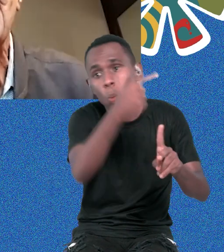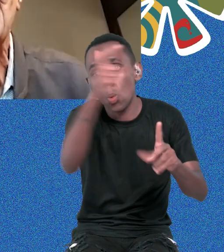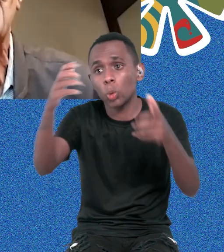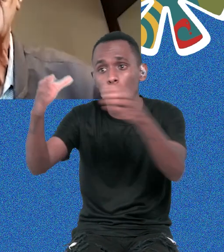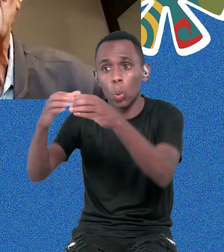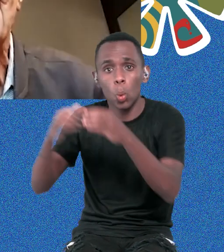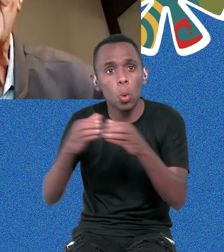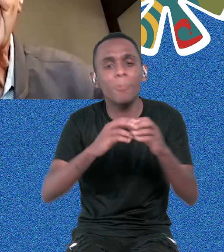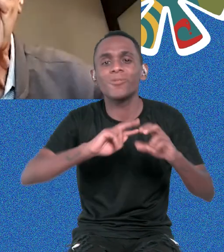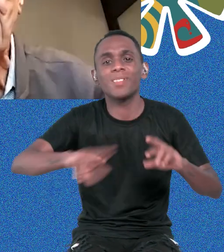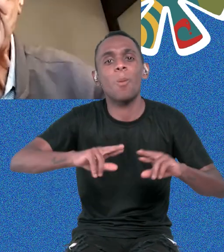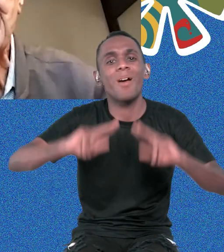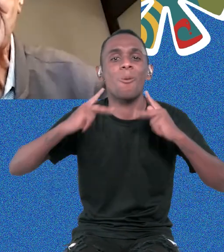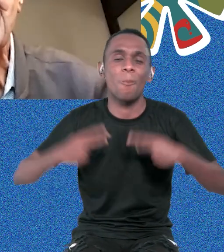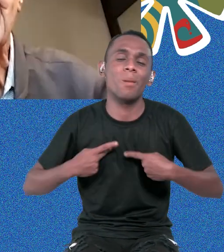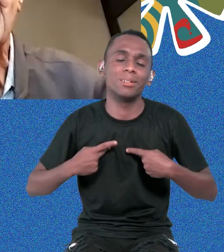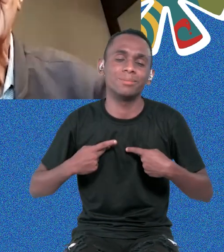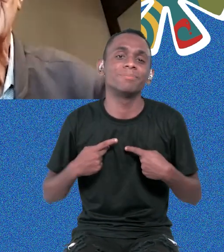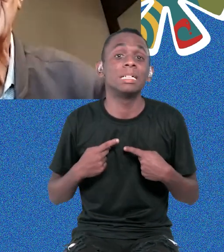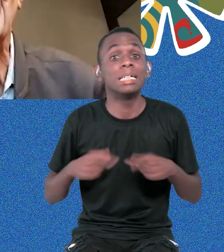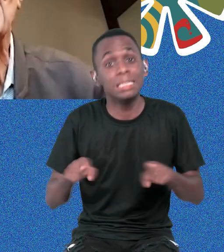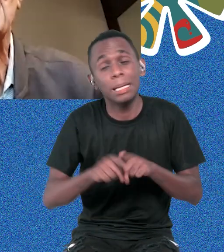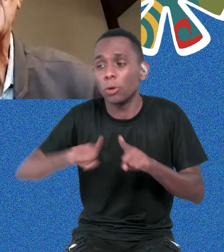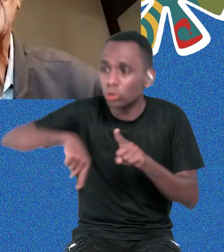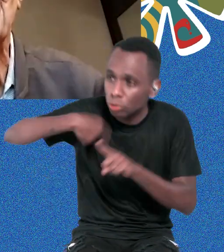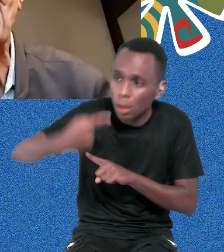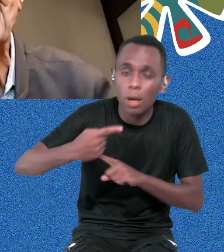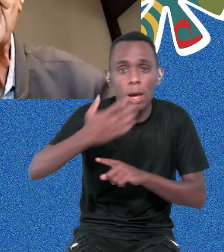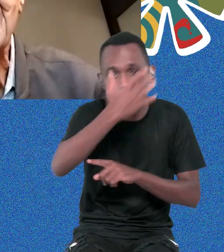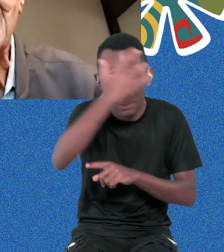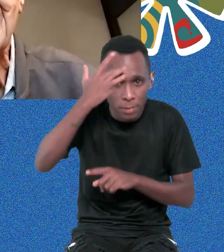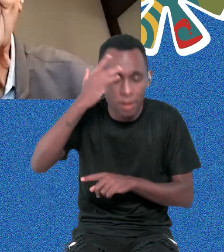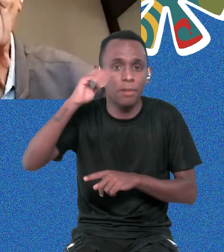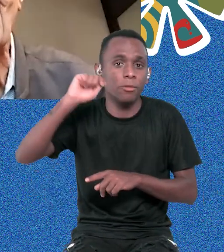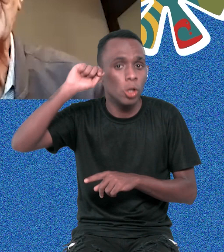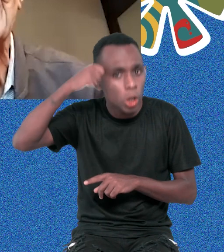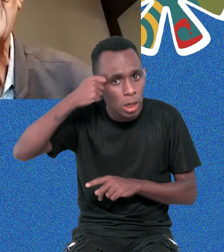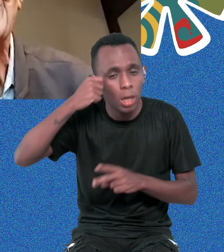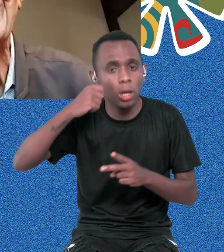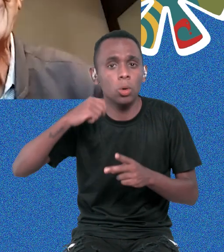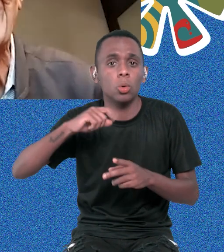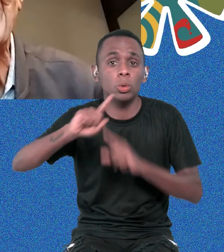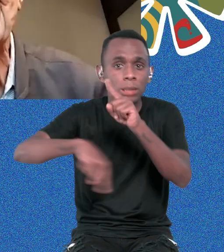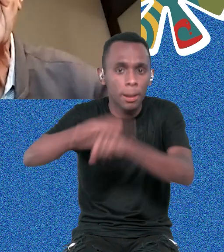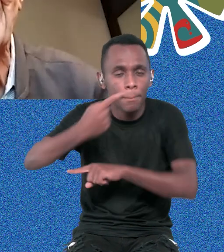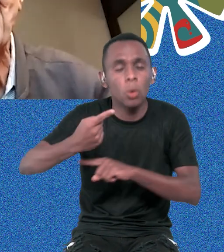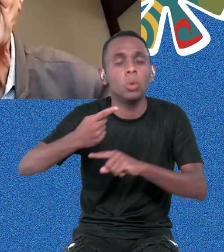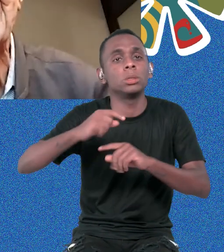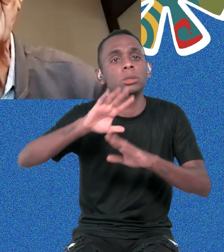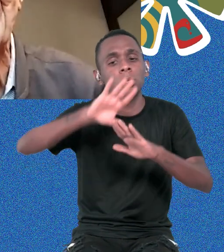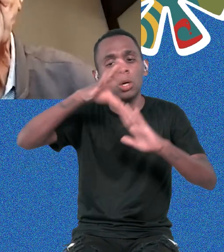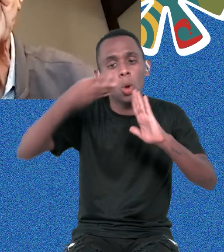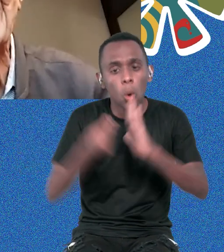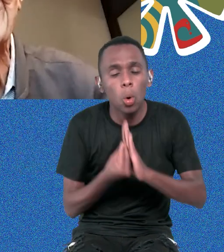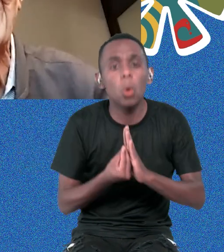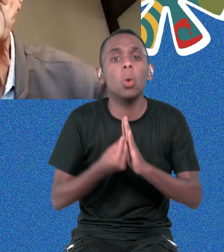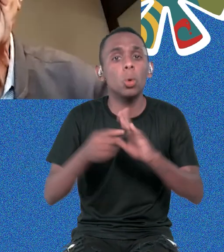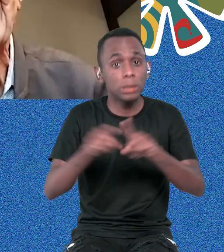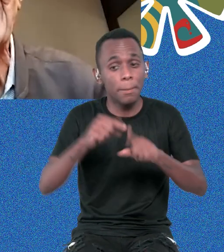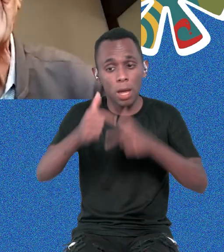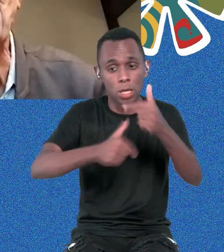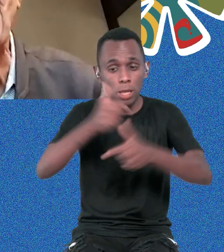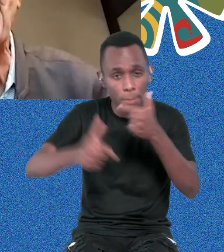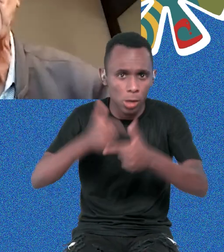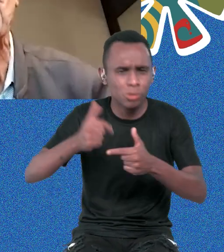primitivos, depois negros, depois quilombolas, decretá-los trabalhadoras, trabalhadores,